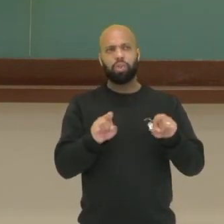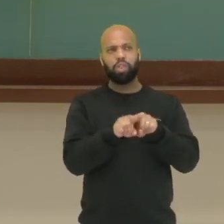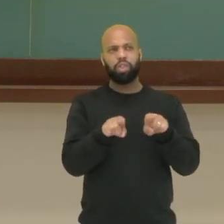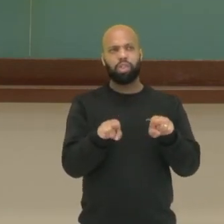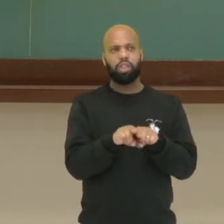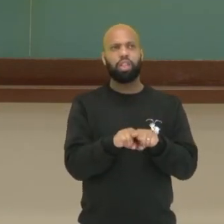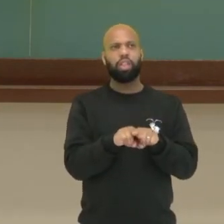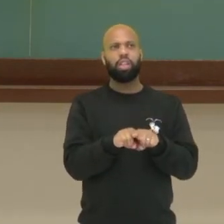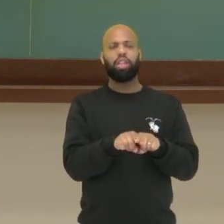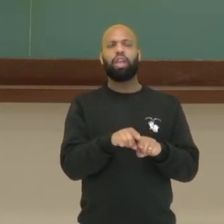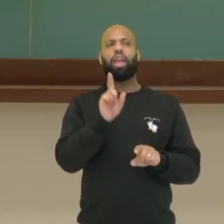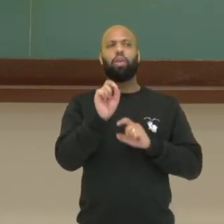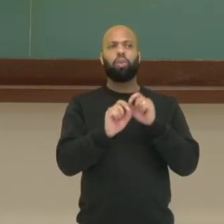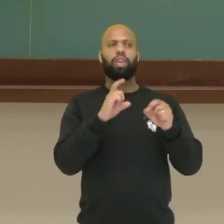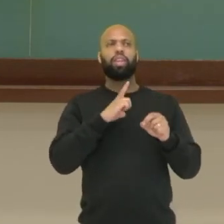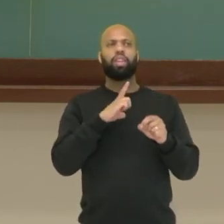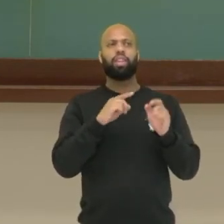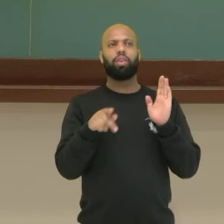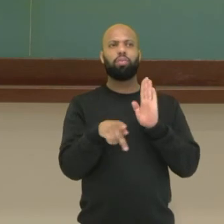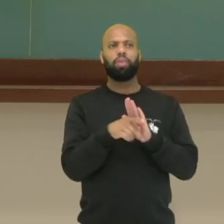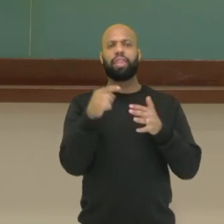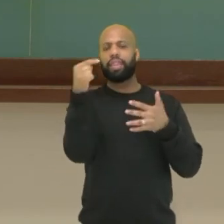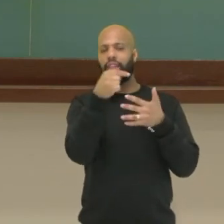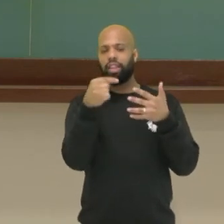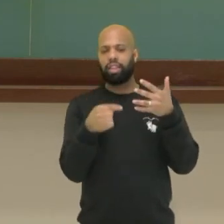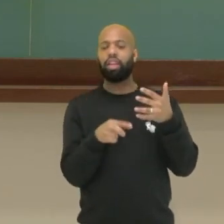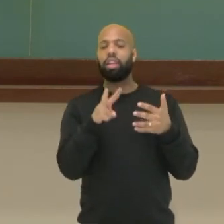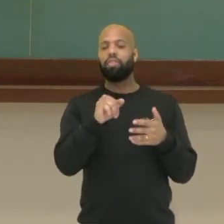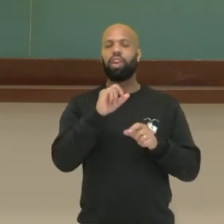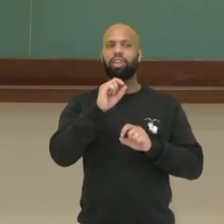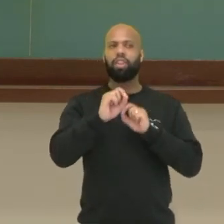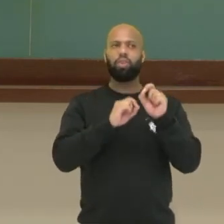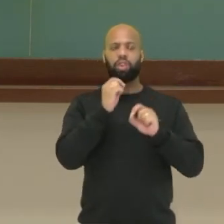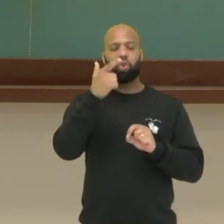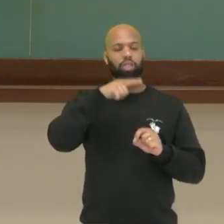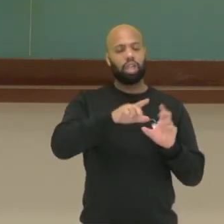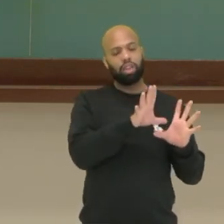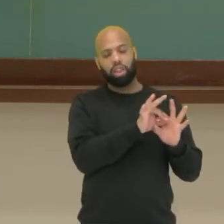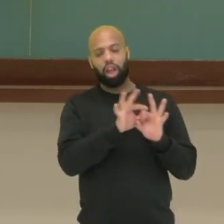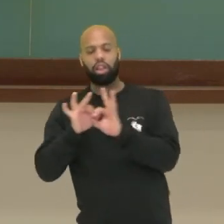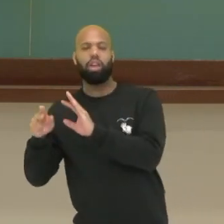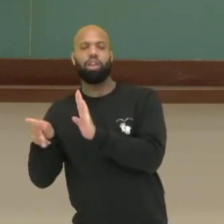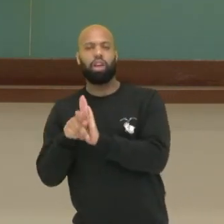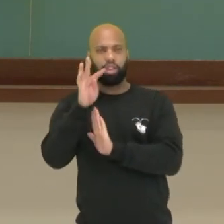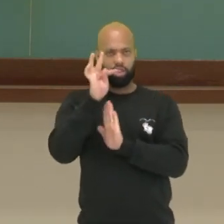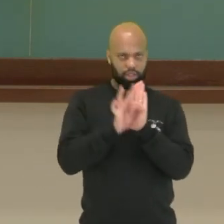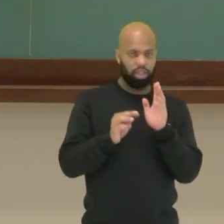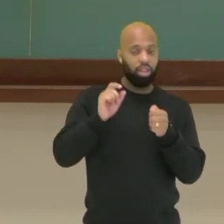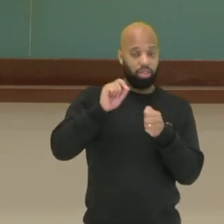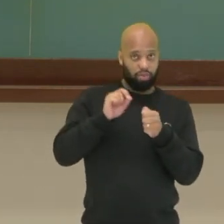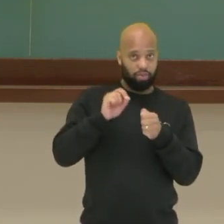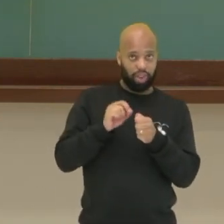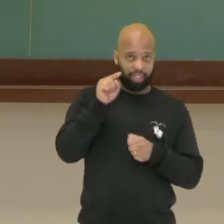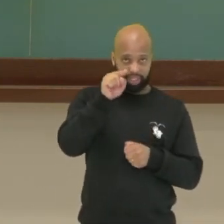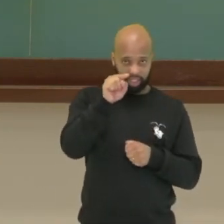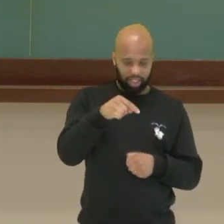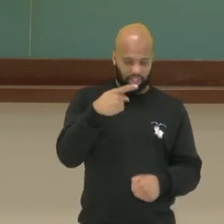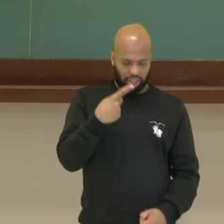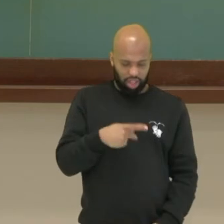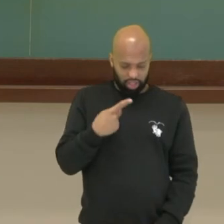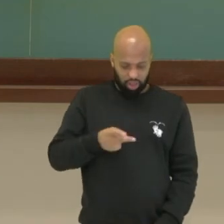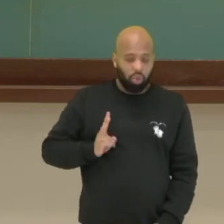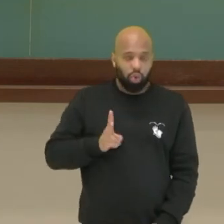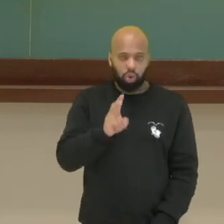qual a parte delas dentro do elemento que vai dar a progressão textual? Belezinha? Vão lá, então eu vou ficar